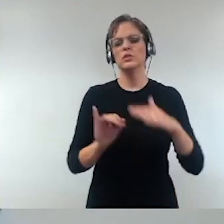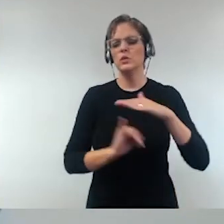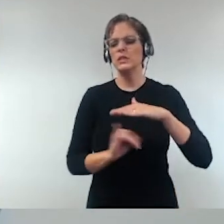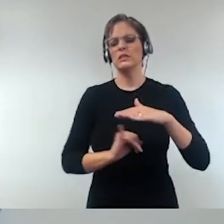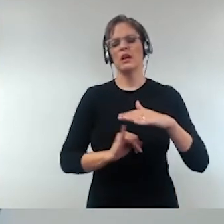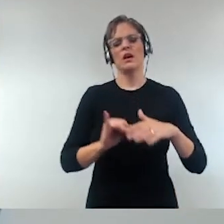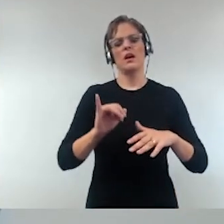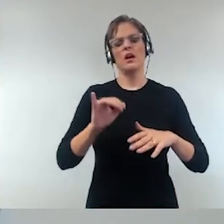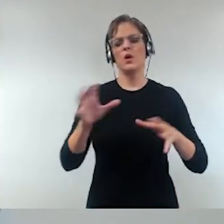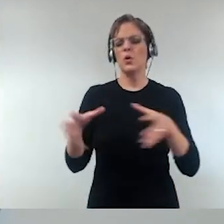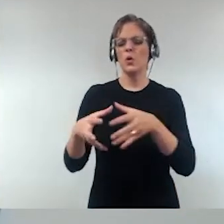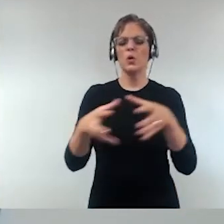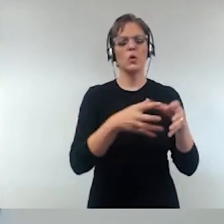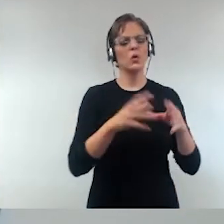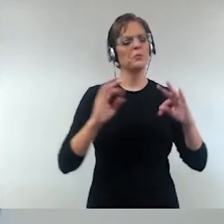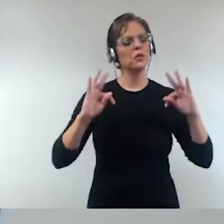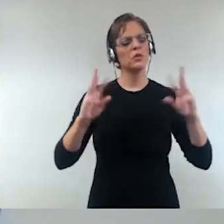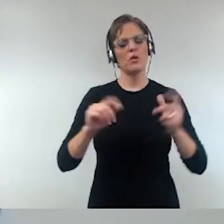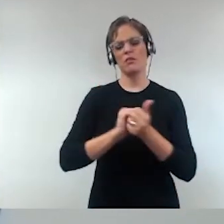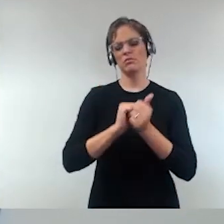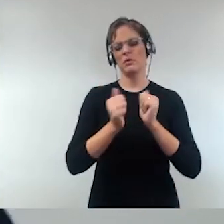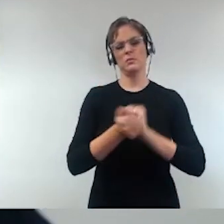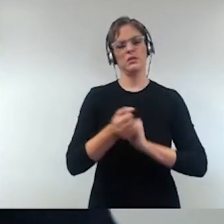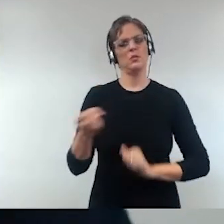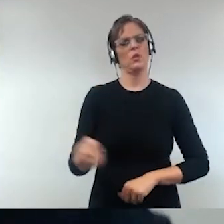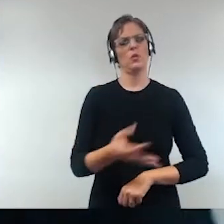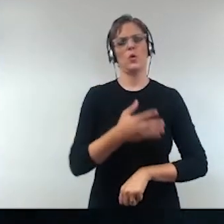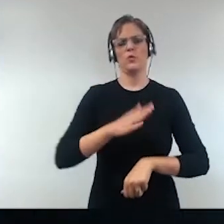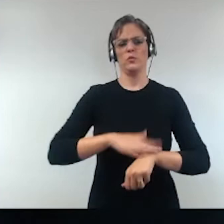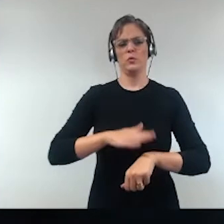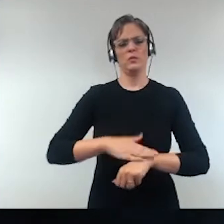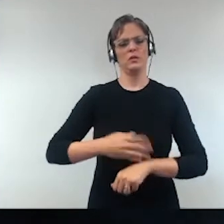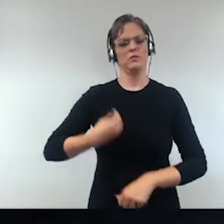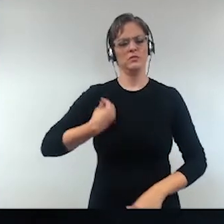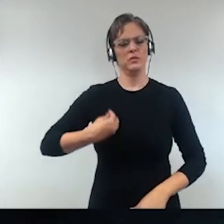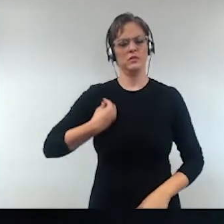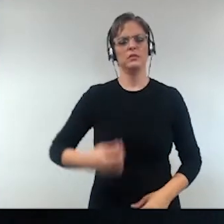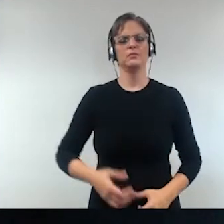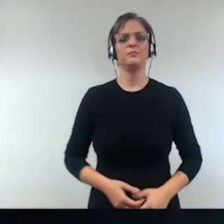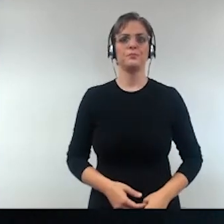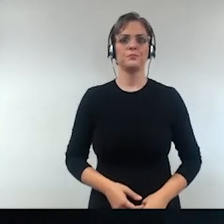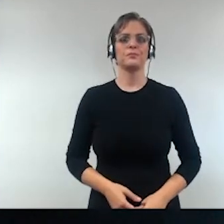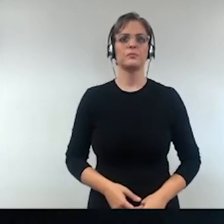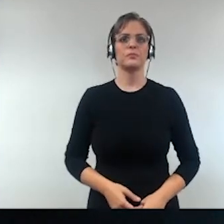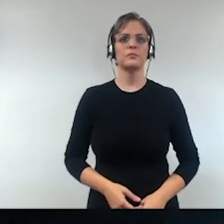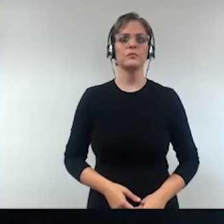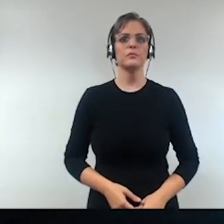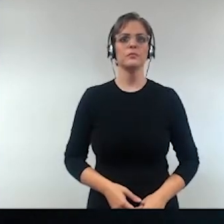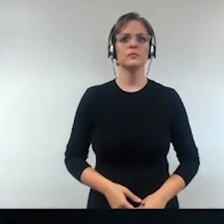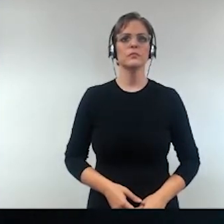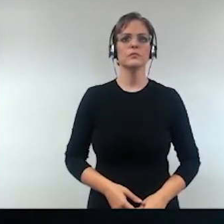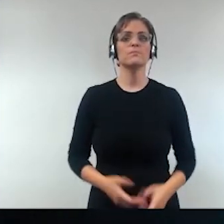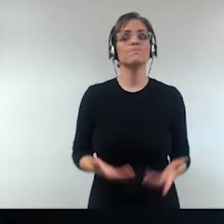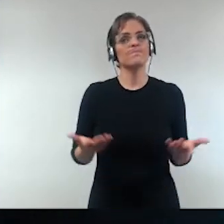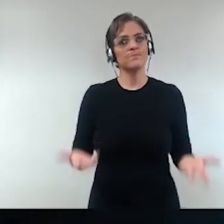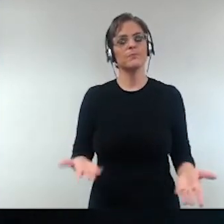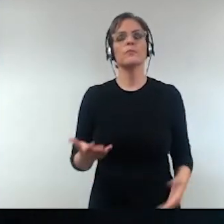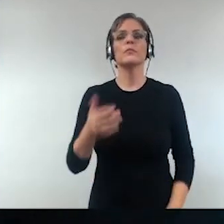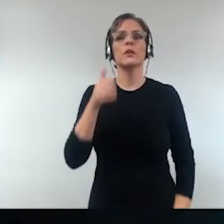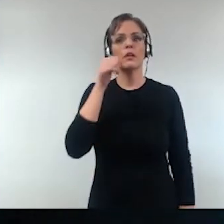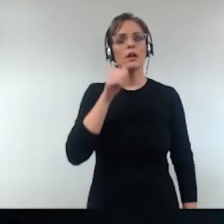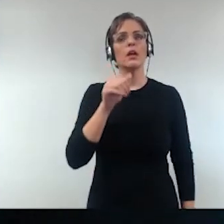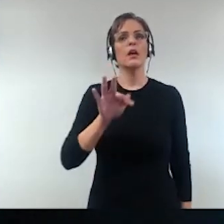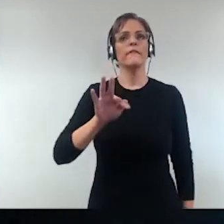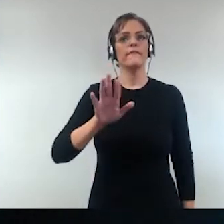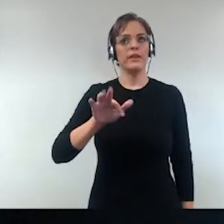todos para uma adaptação a essa nova realidade. De um modo geral, nesse período, a Fernanda passou por esse